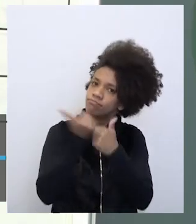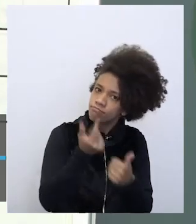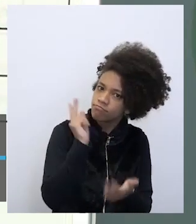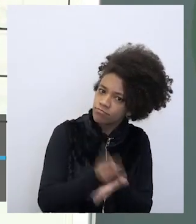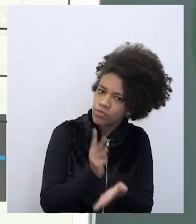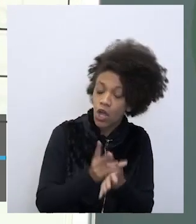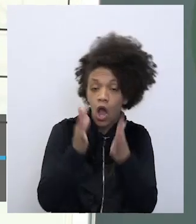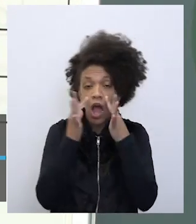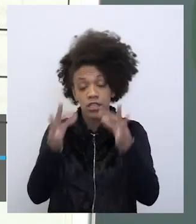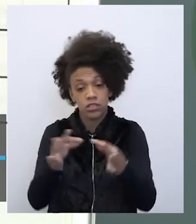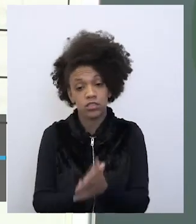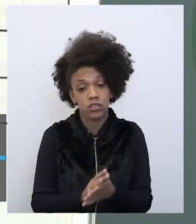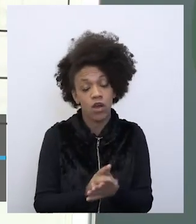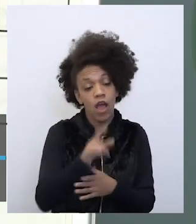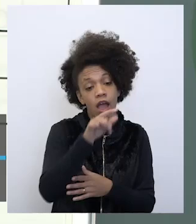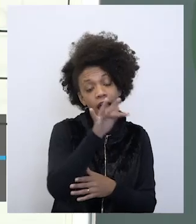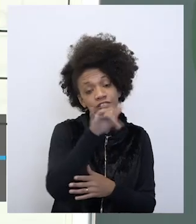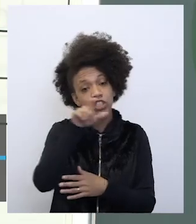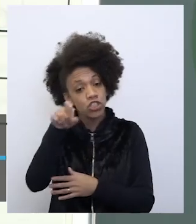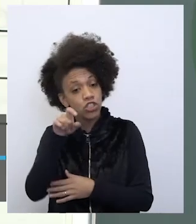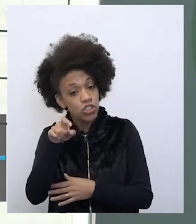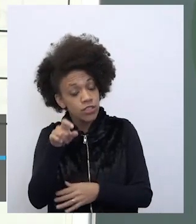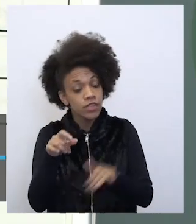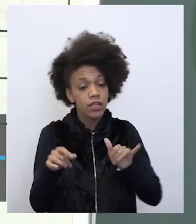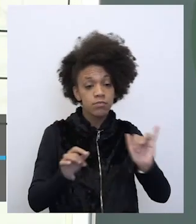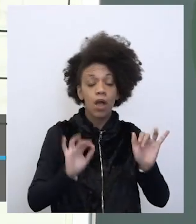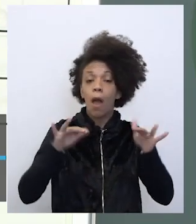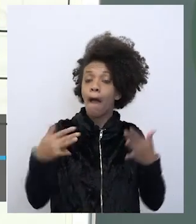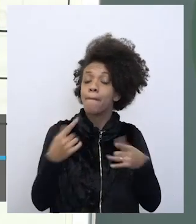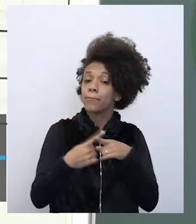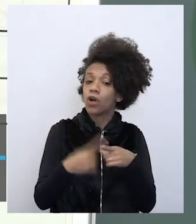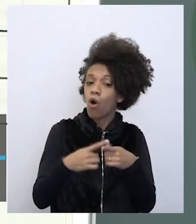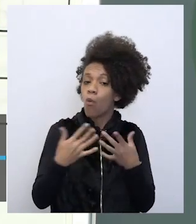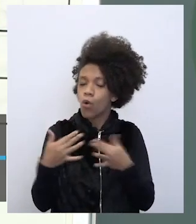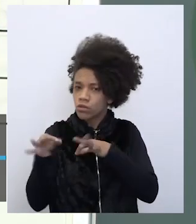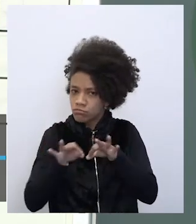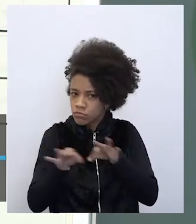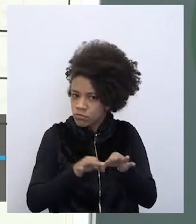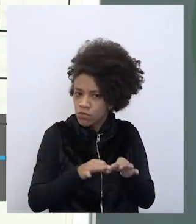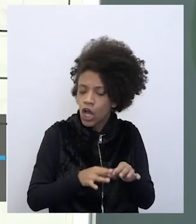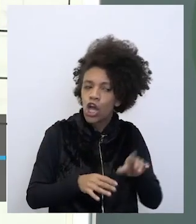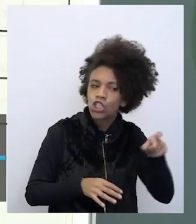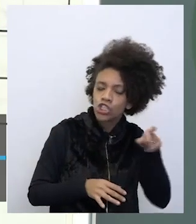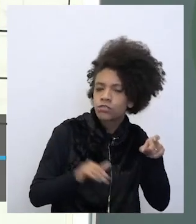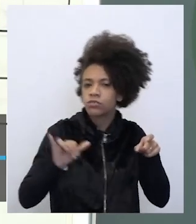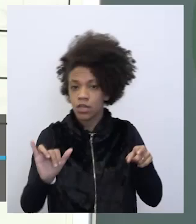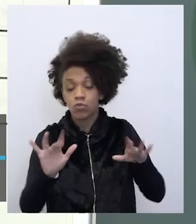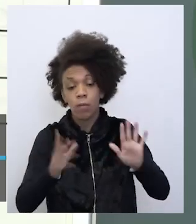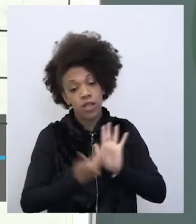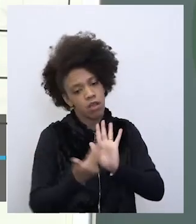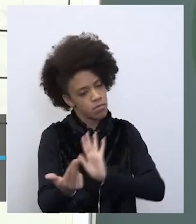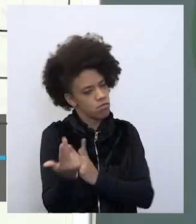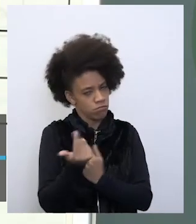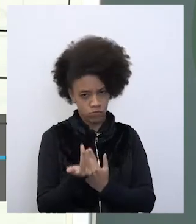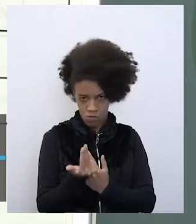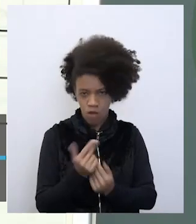prestem atenção que aqui eu escrevi f de x e aqui eu escrevi y. Porque quando a gente faz o plano cartesiano, a gente usa x e y. Mas está representando a função do mesmo jeito,